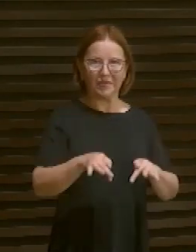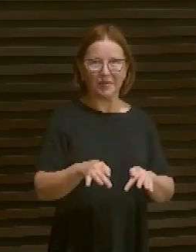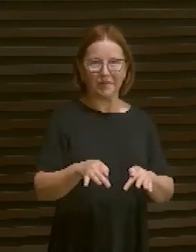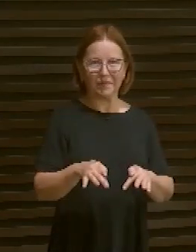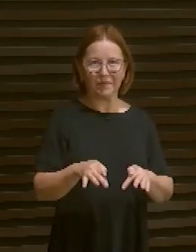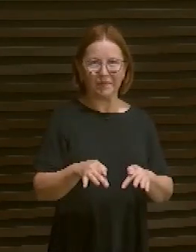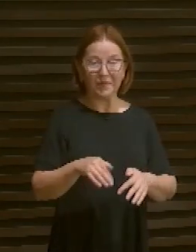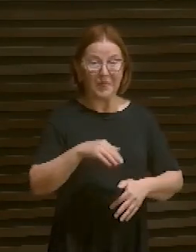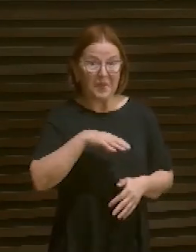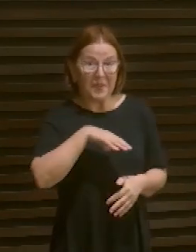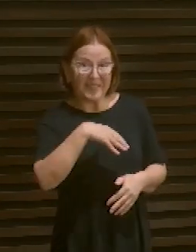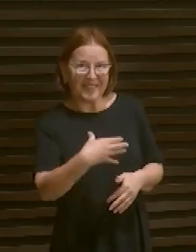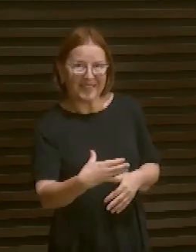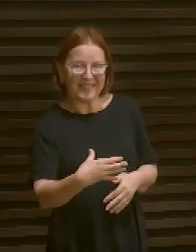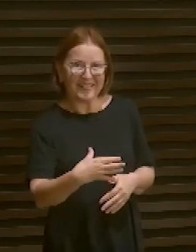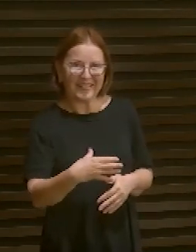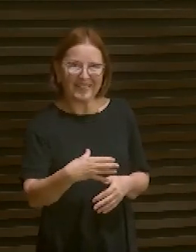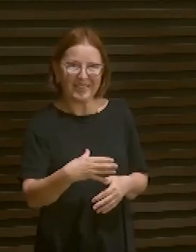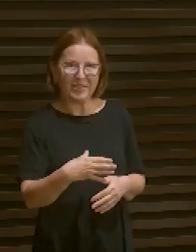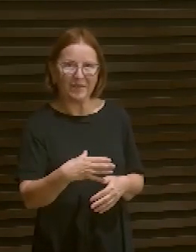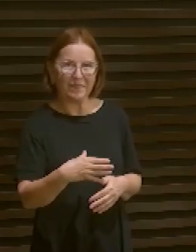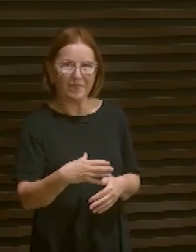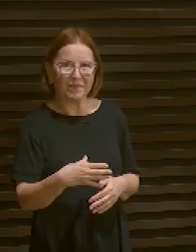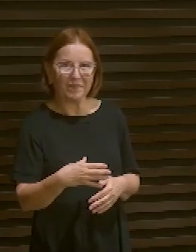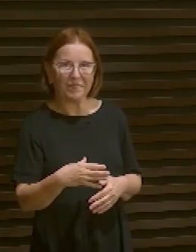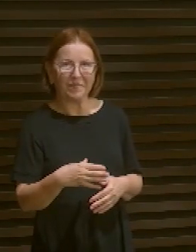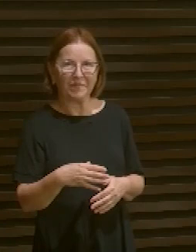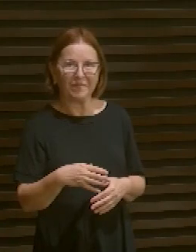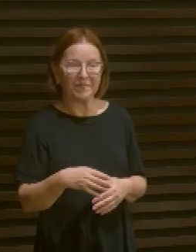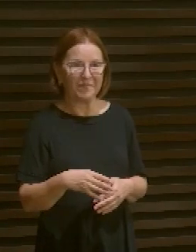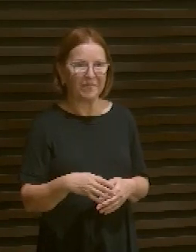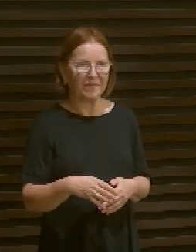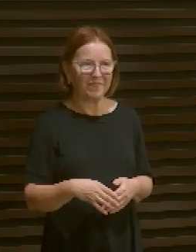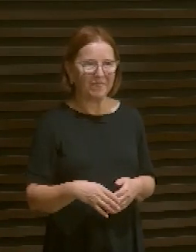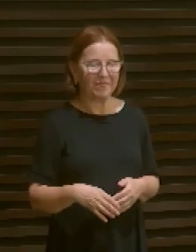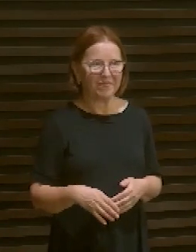a ousadia da